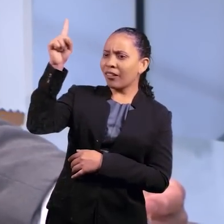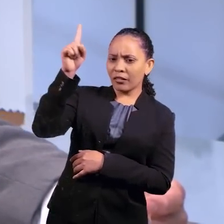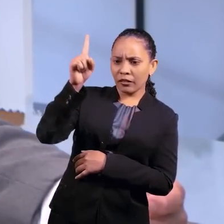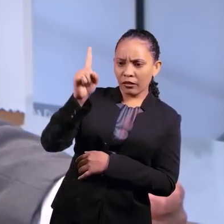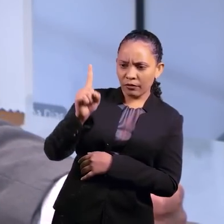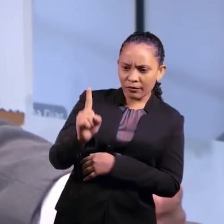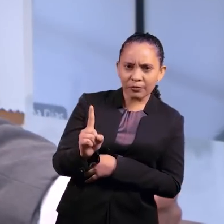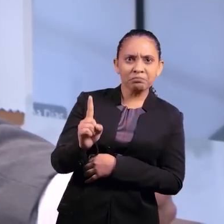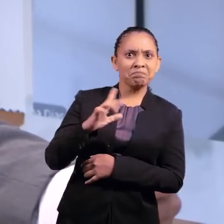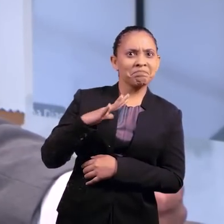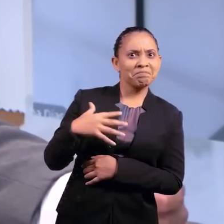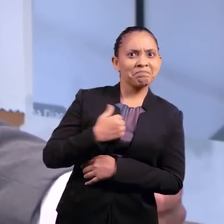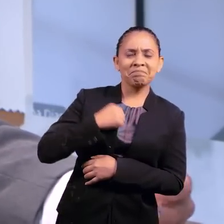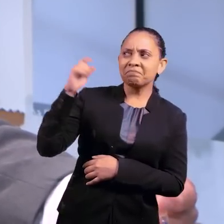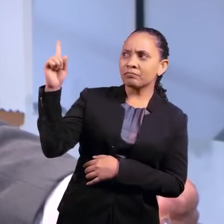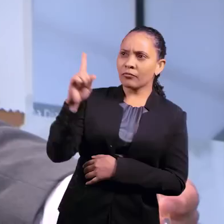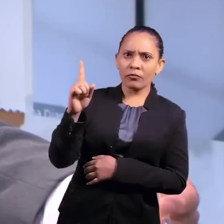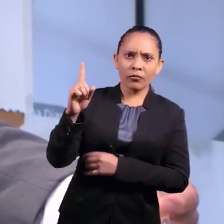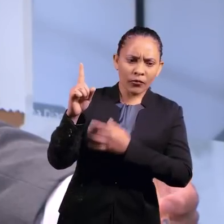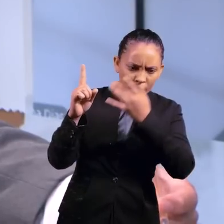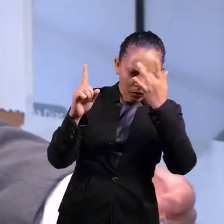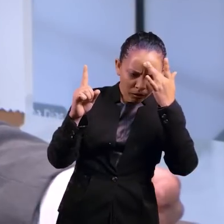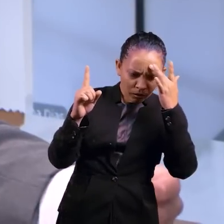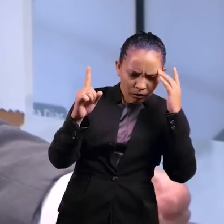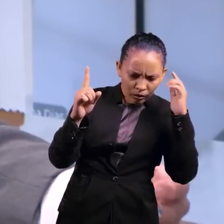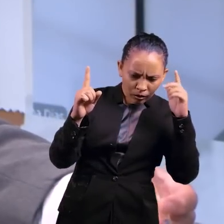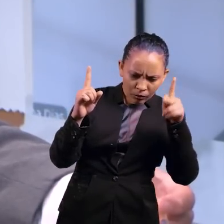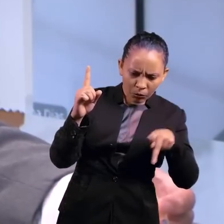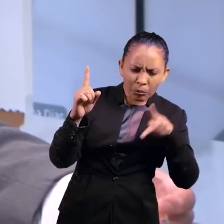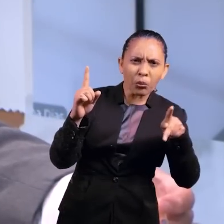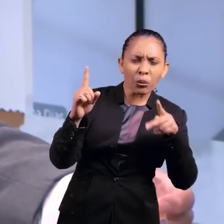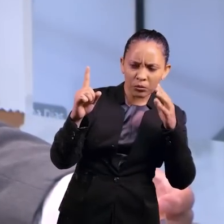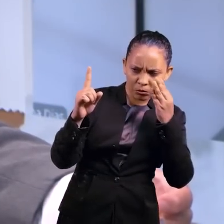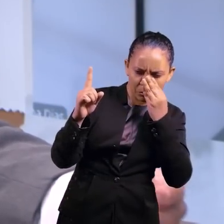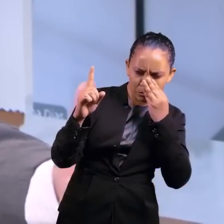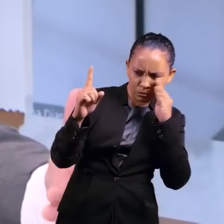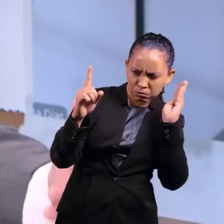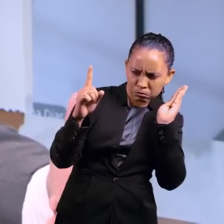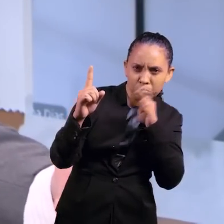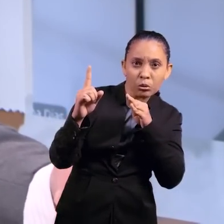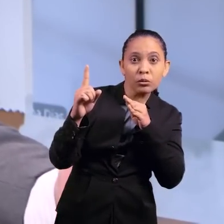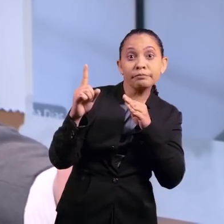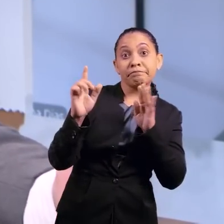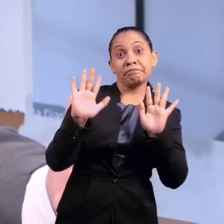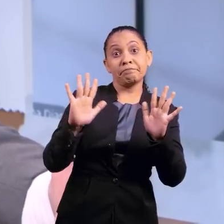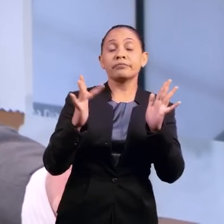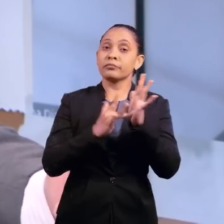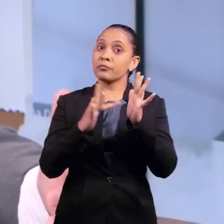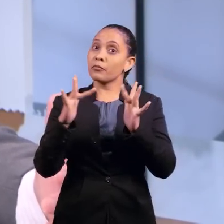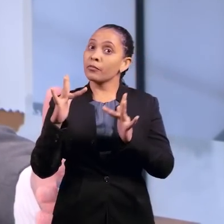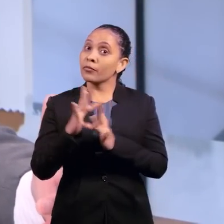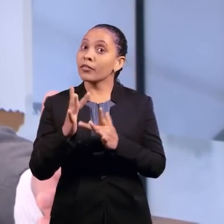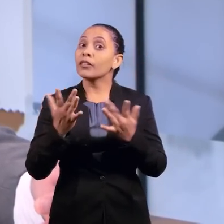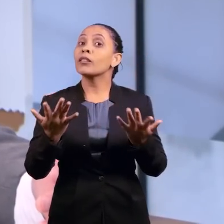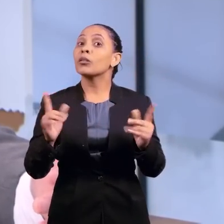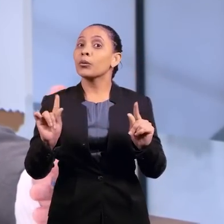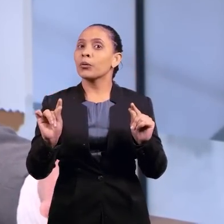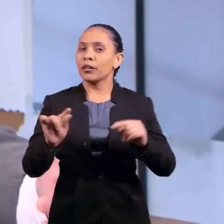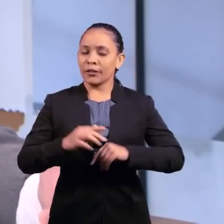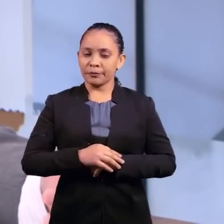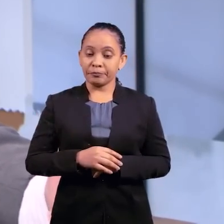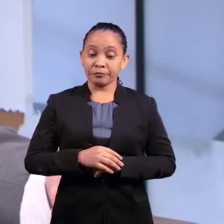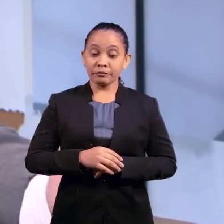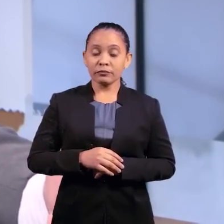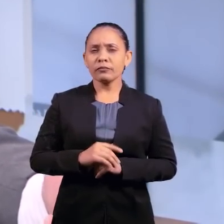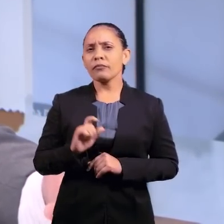seus e os seus o rejeitaram, o desprezaram. Mas o Senhor Jesus ele não era